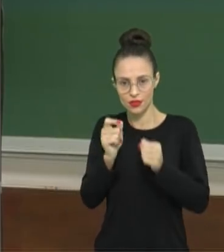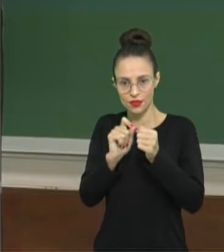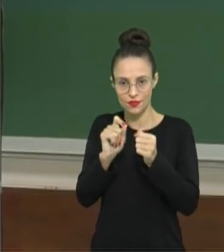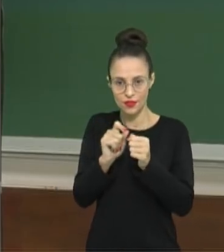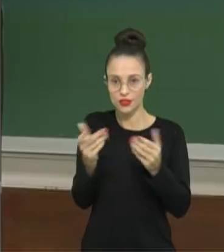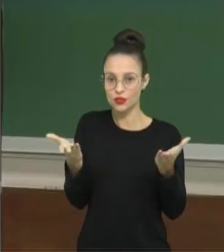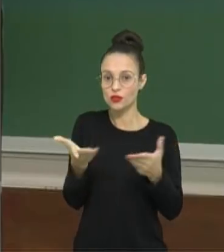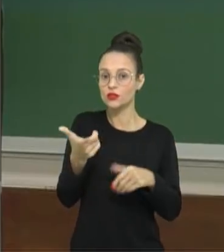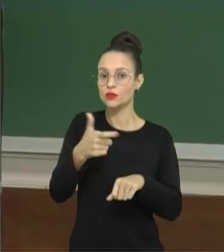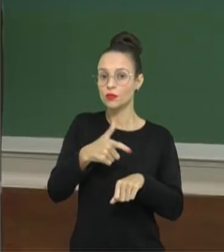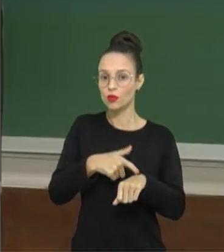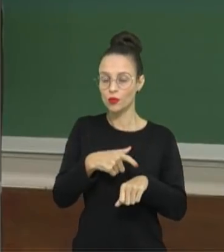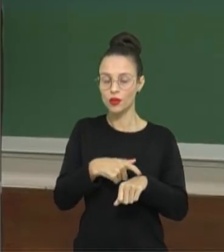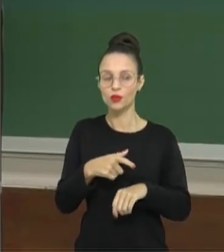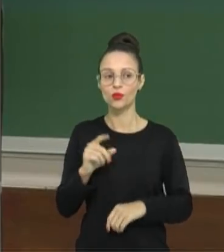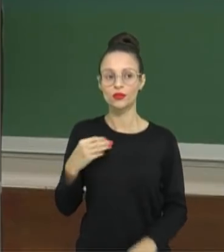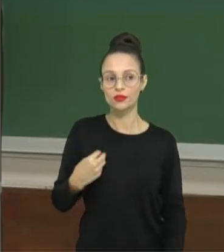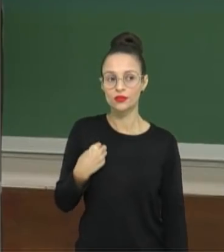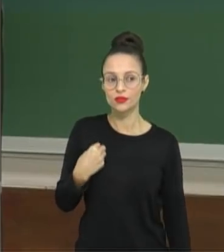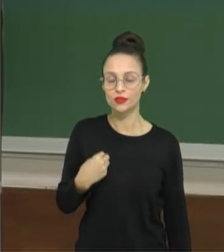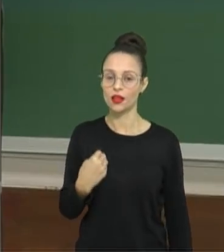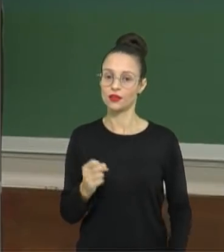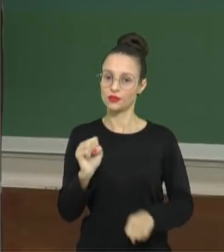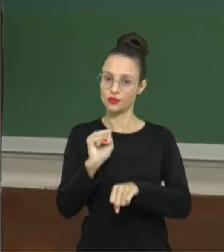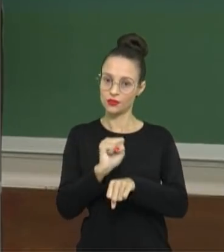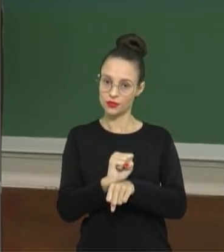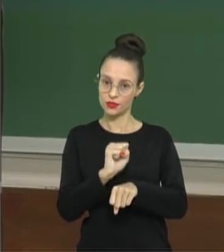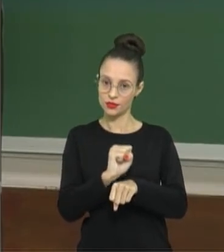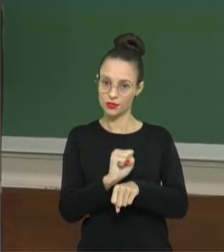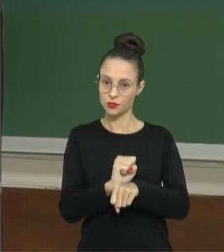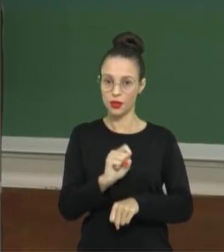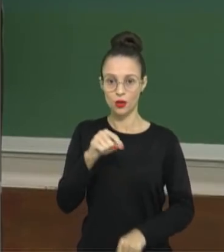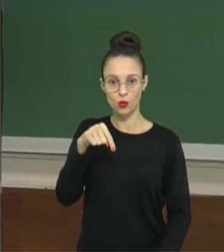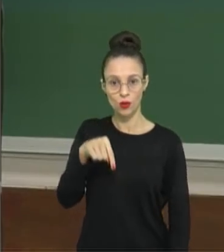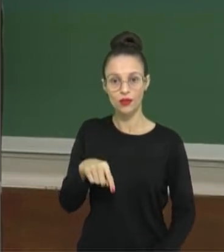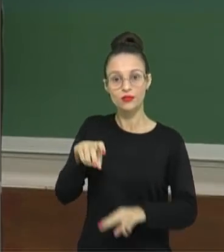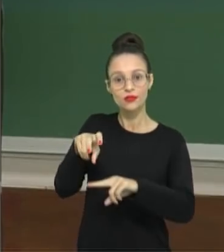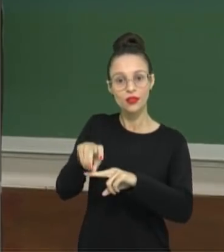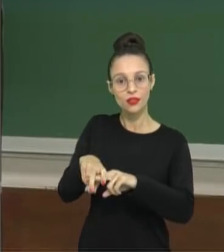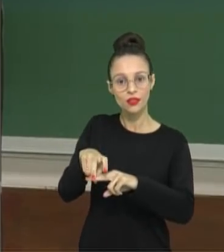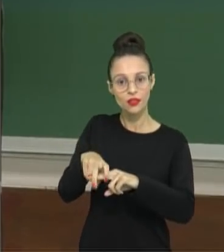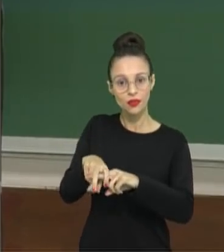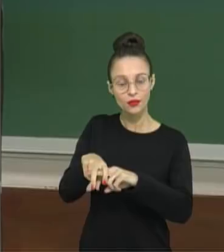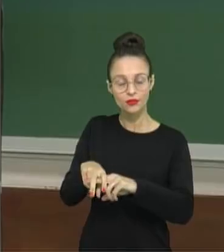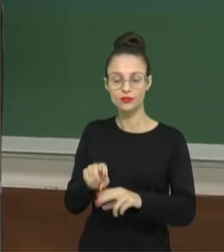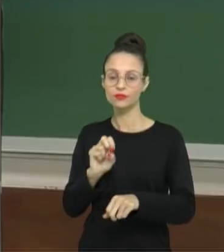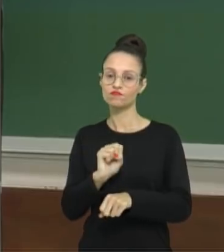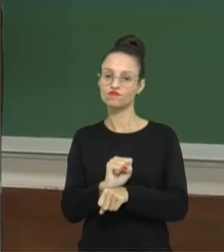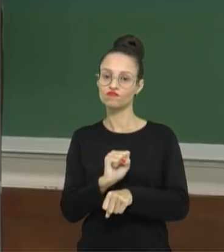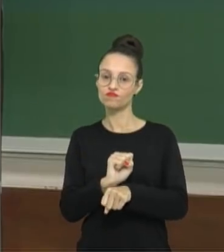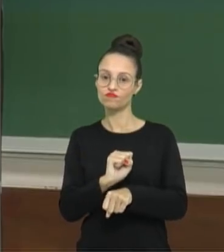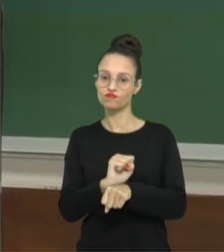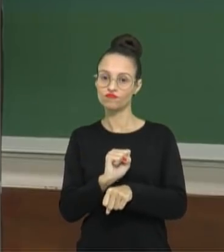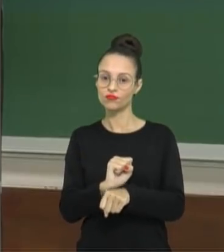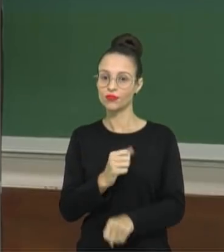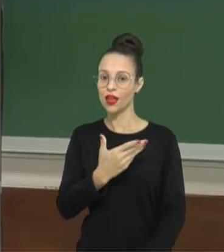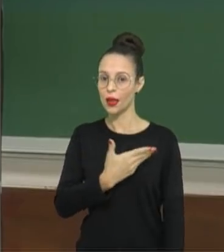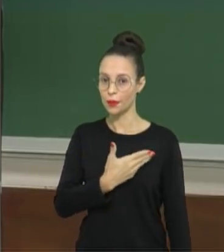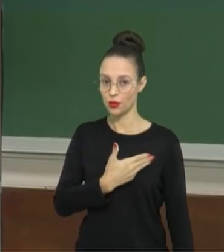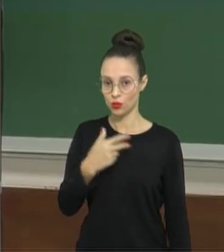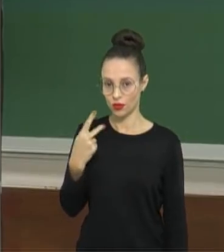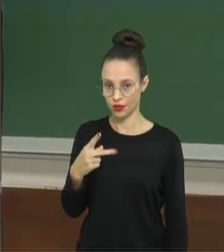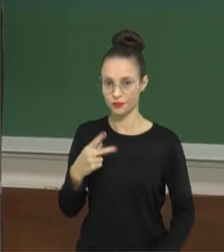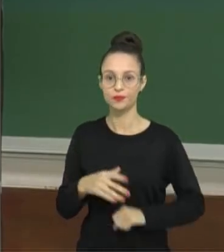nesse momento? Ele está esperando aqui, ele está sentadinho, esperando pelo amigo